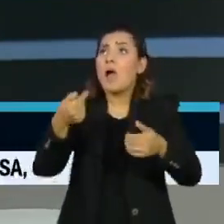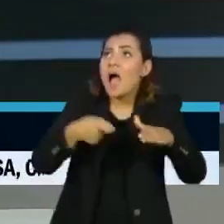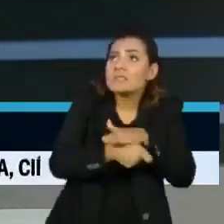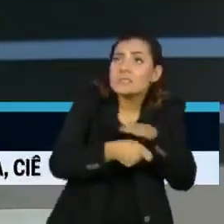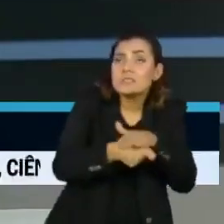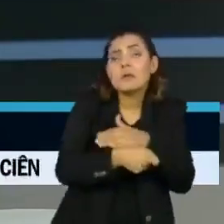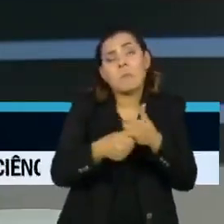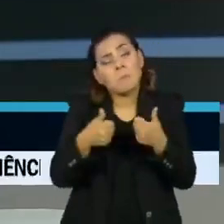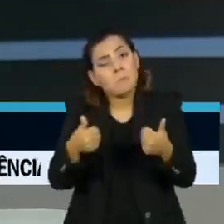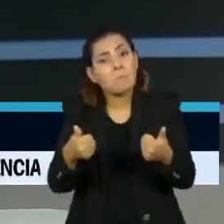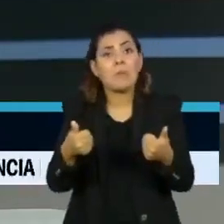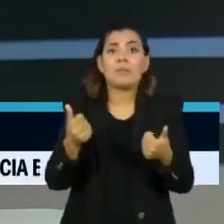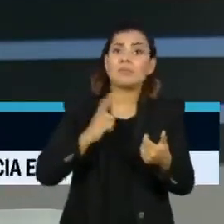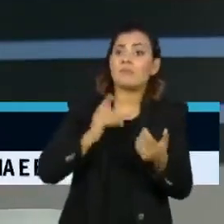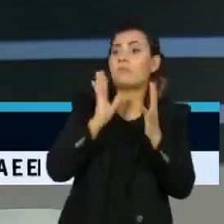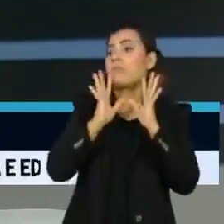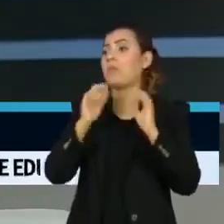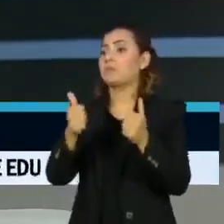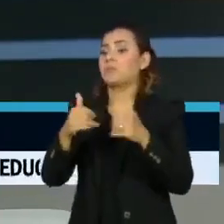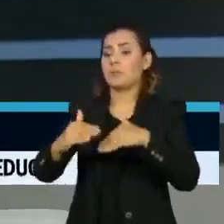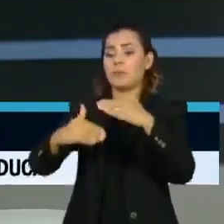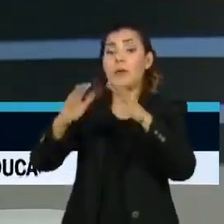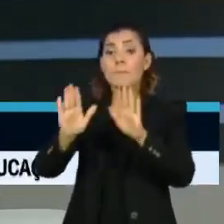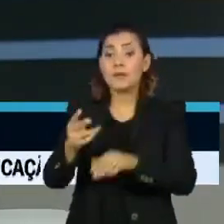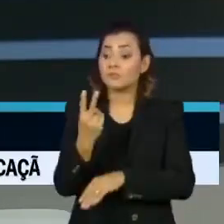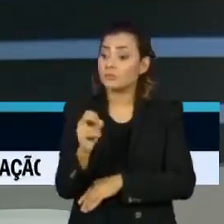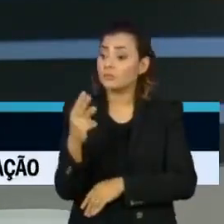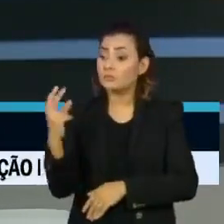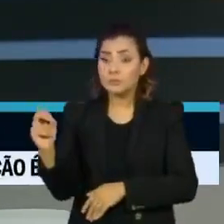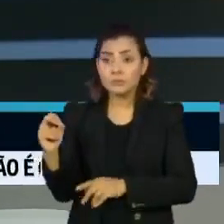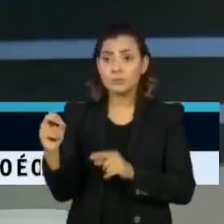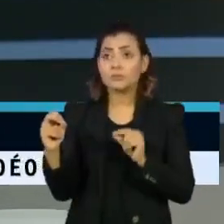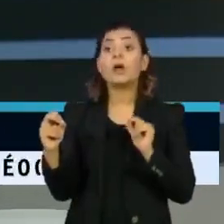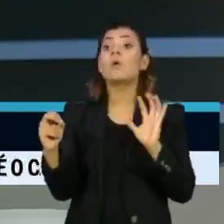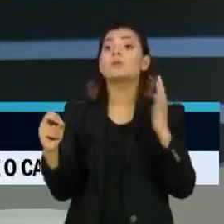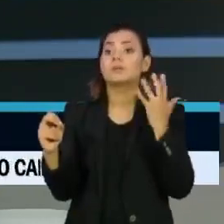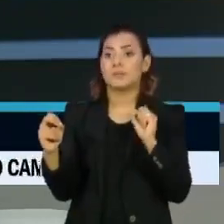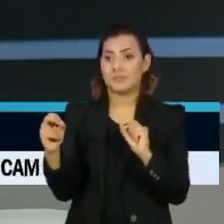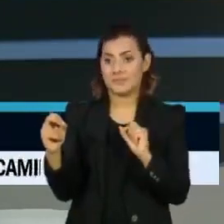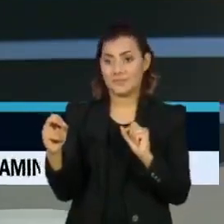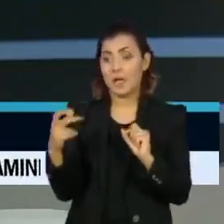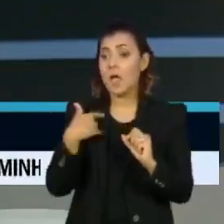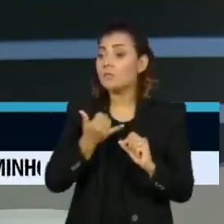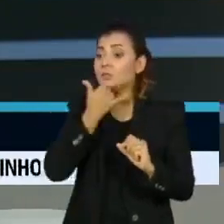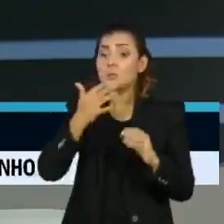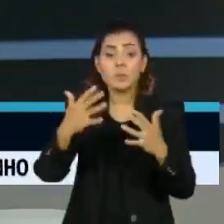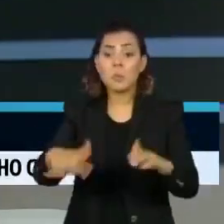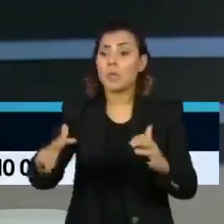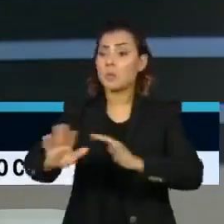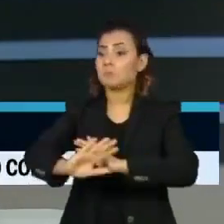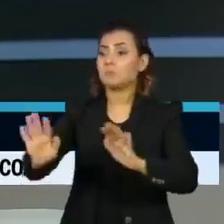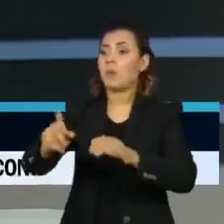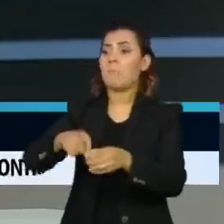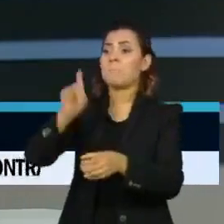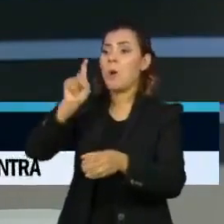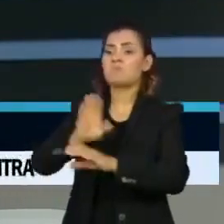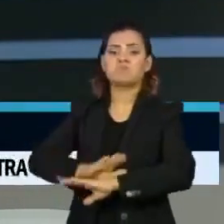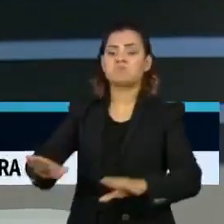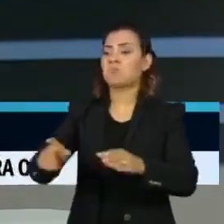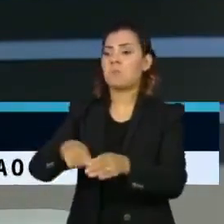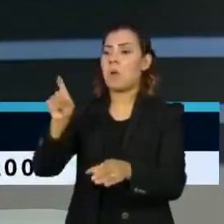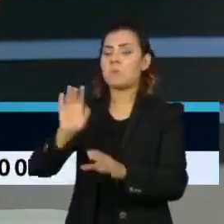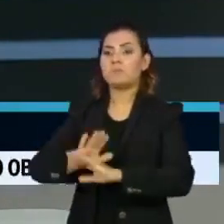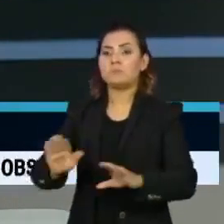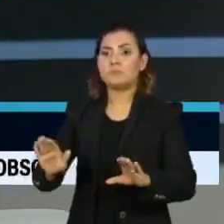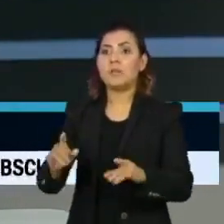petróleo subiu, oba, está todo mundo legal. De repente, em 2020, veio a Petrobras e disse, olha, eu não quero mais, eu quero desvincular esse acordo de governança da